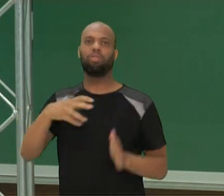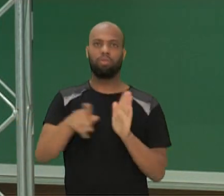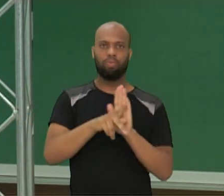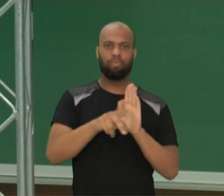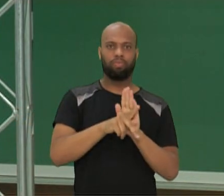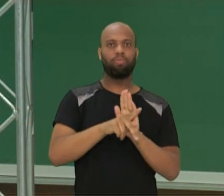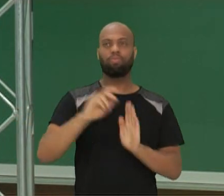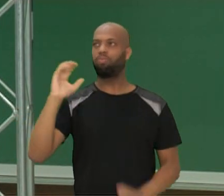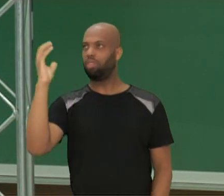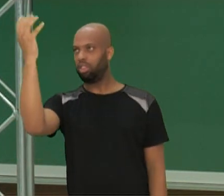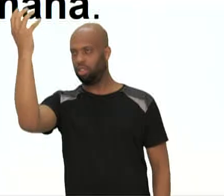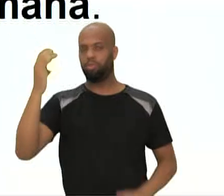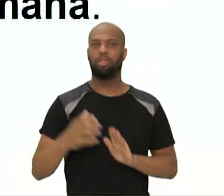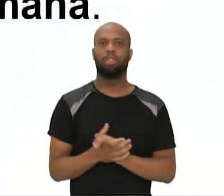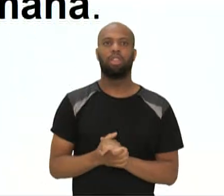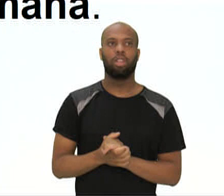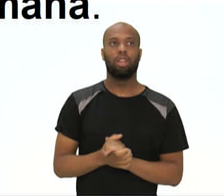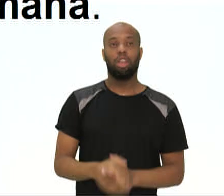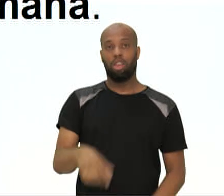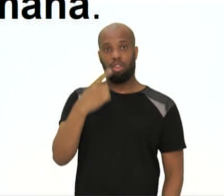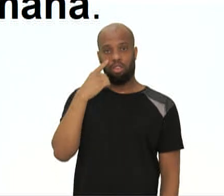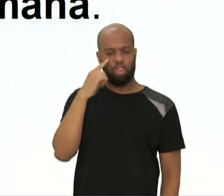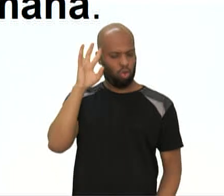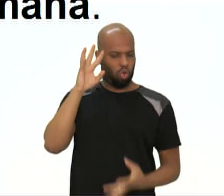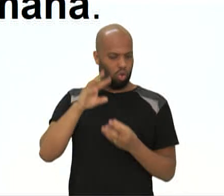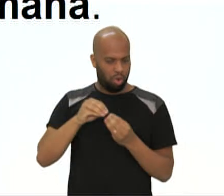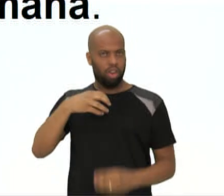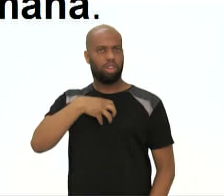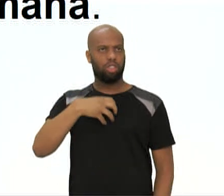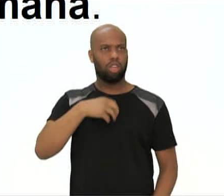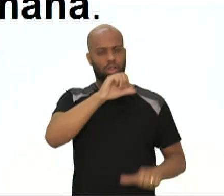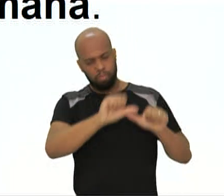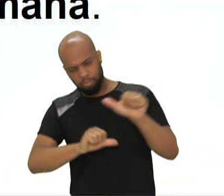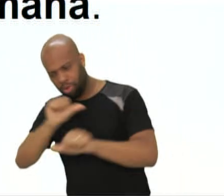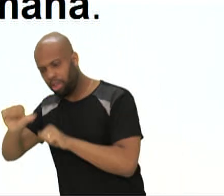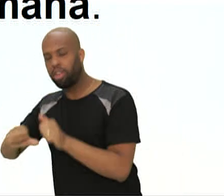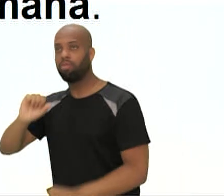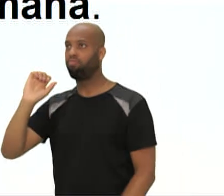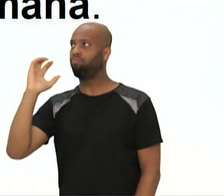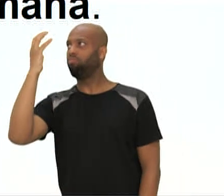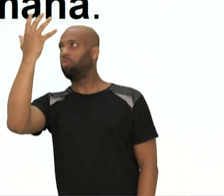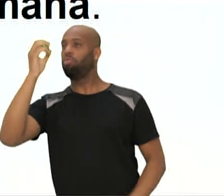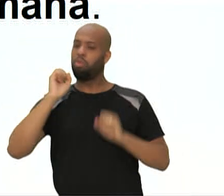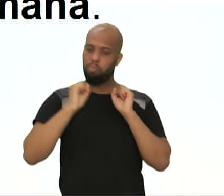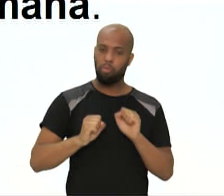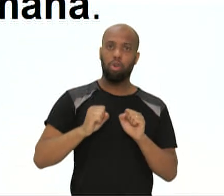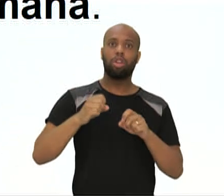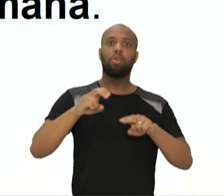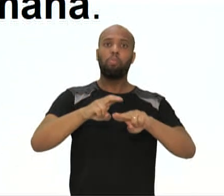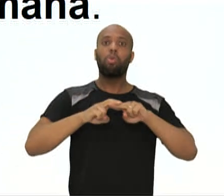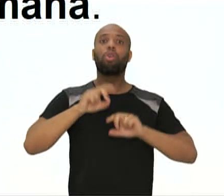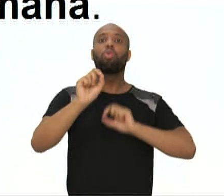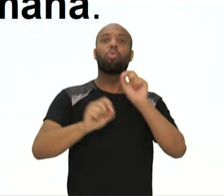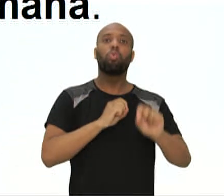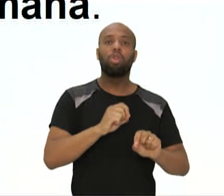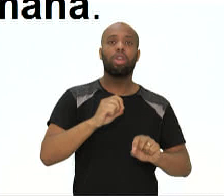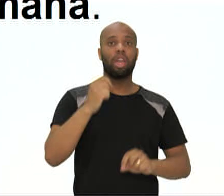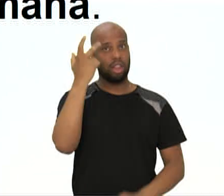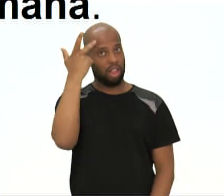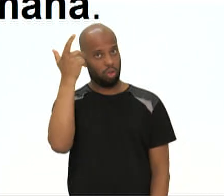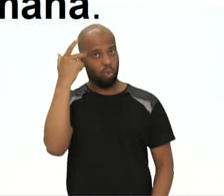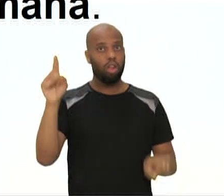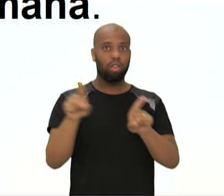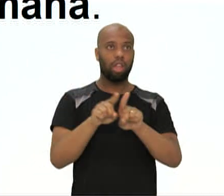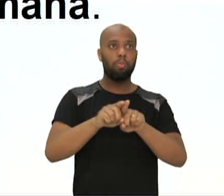climáticas. E agora aqui, entende-se também que as mudanças climáticas podem ser resultantes tanto de processos naturais